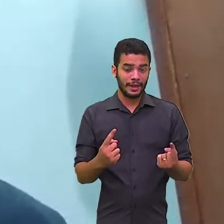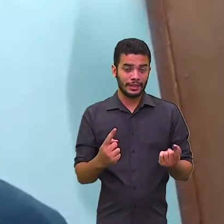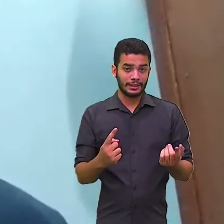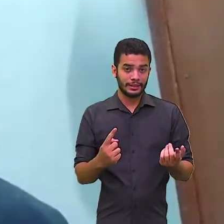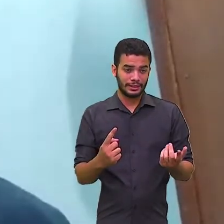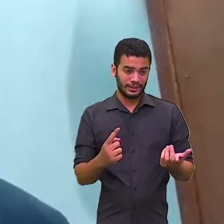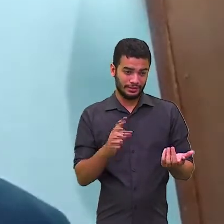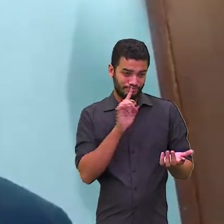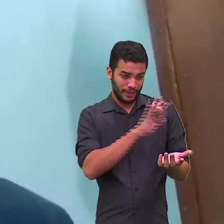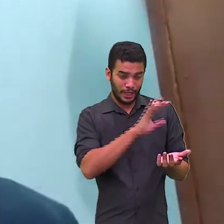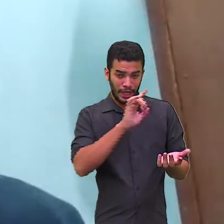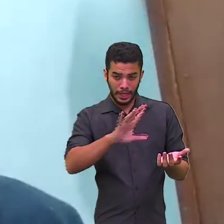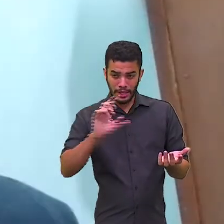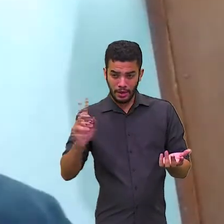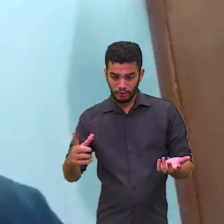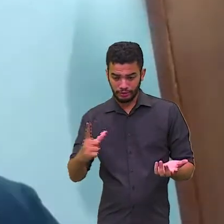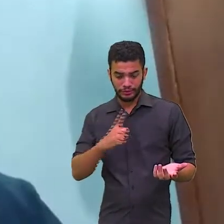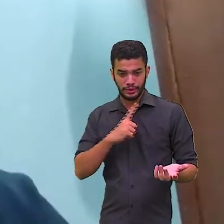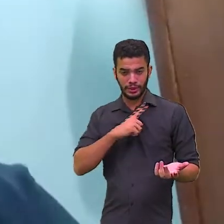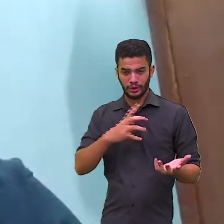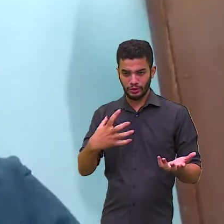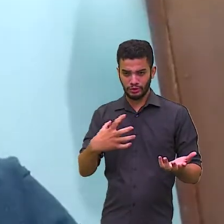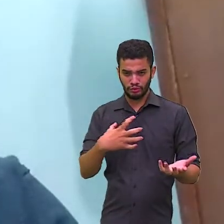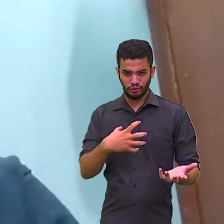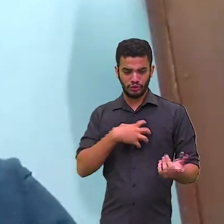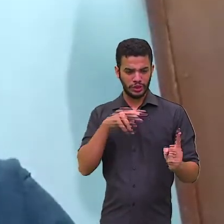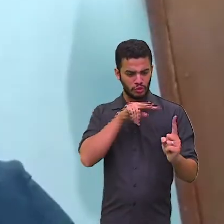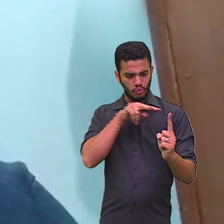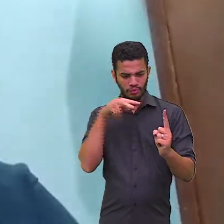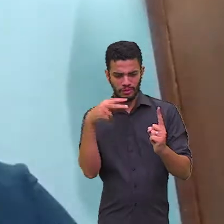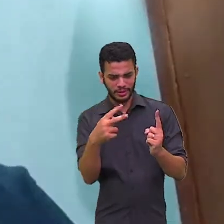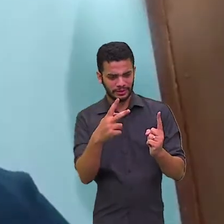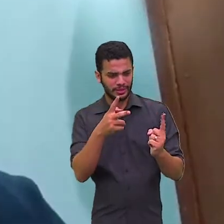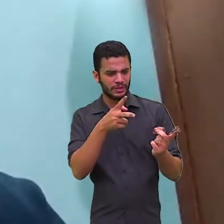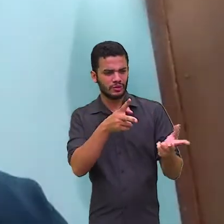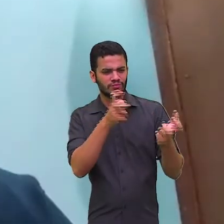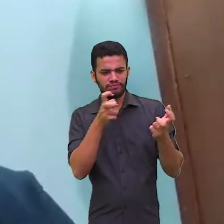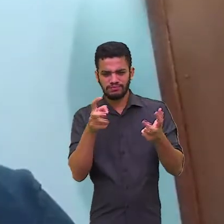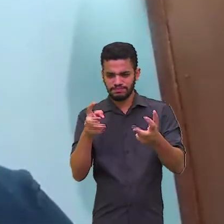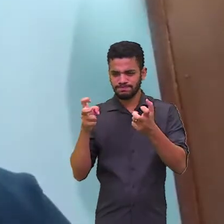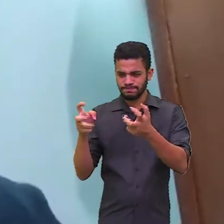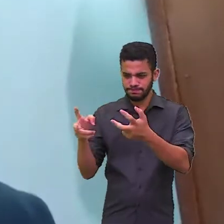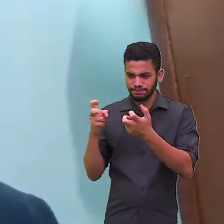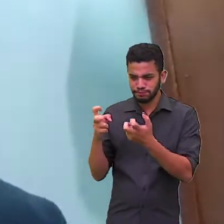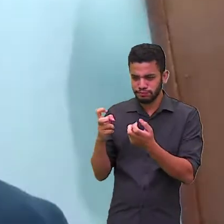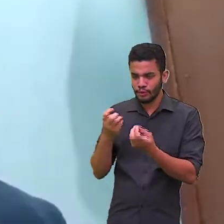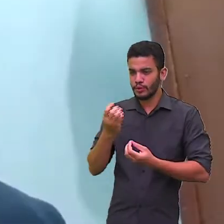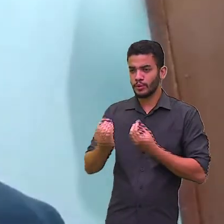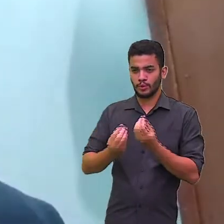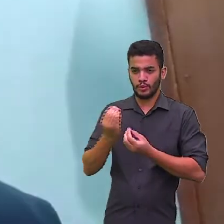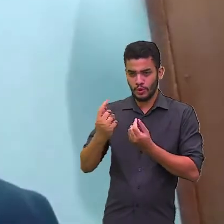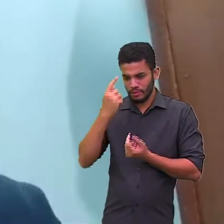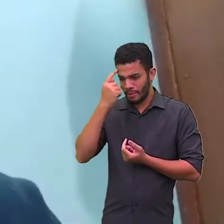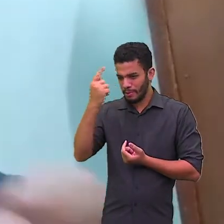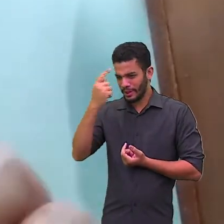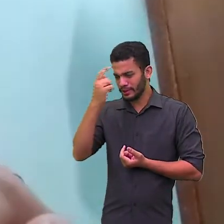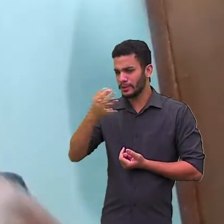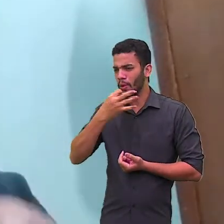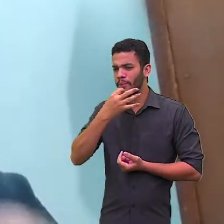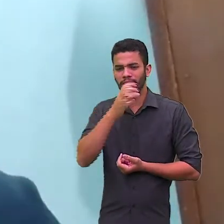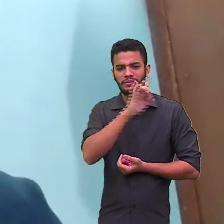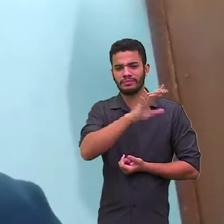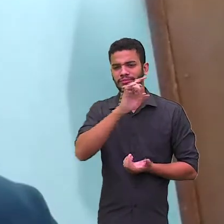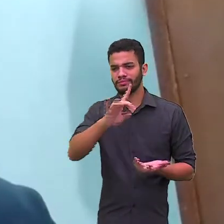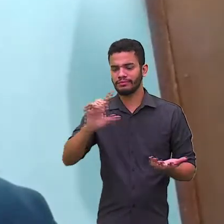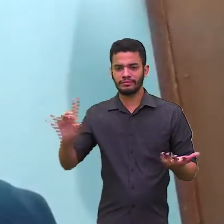mundo. Então, para umas pessoas isso tem uma importância e para outras pessoas outra. Mas, de qualquer maneira, se